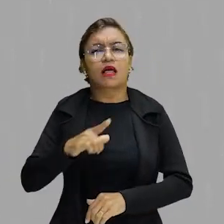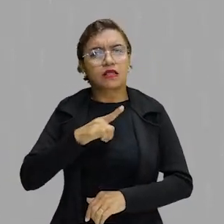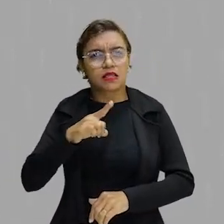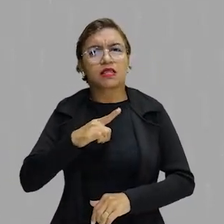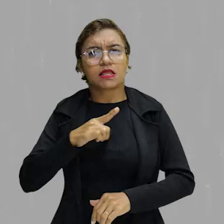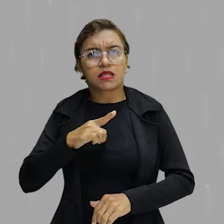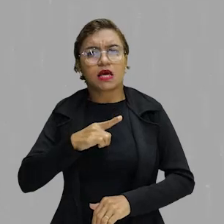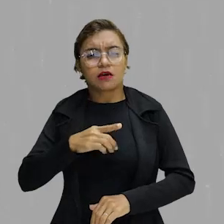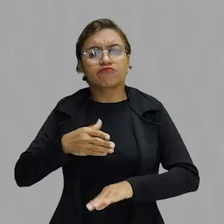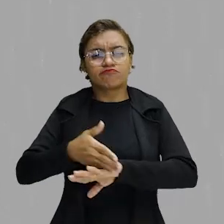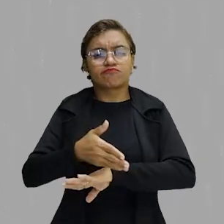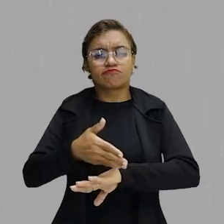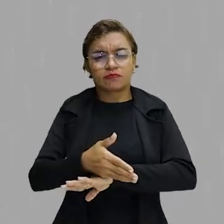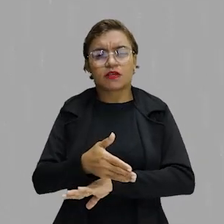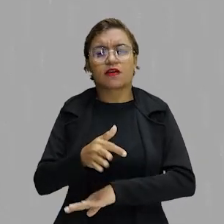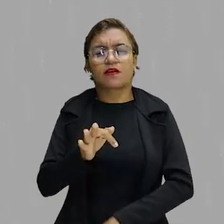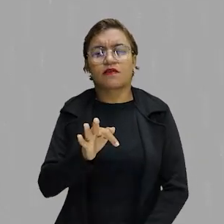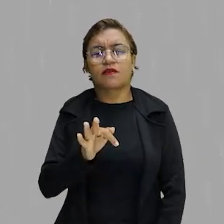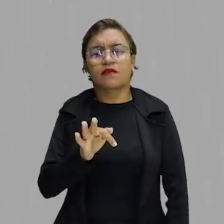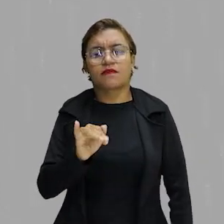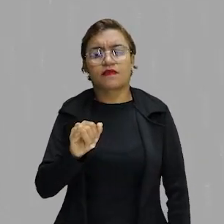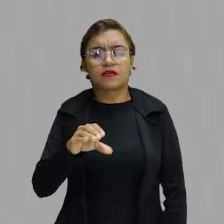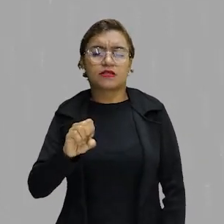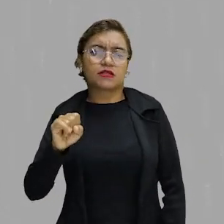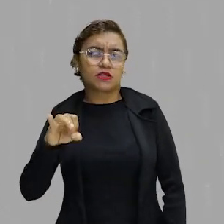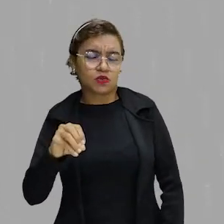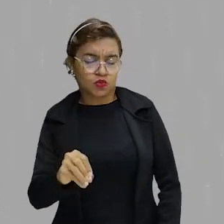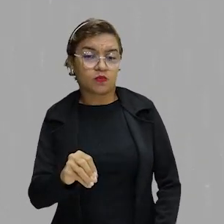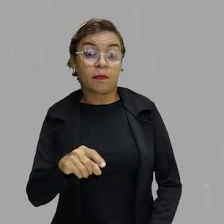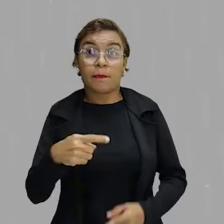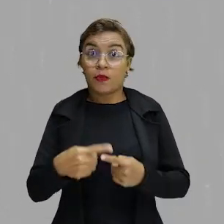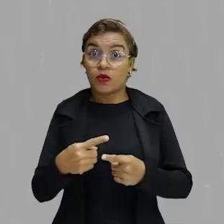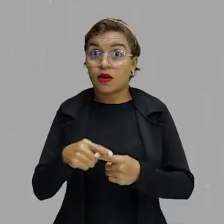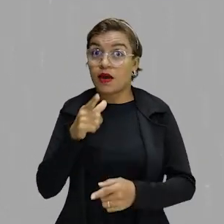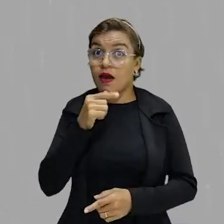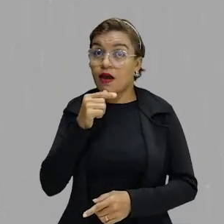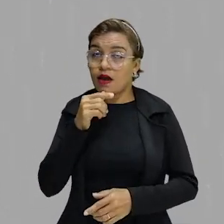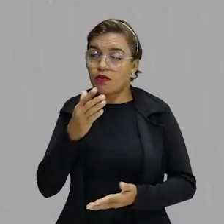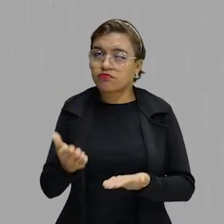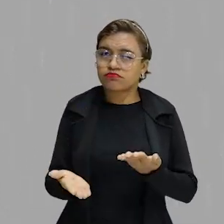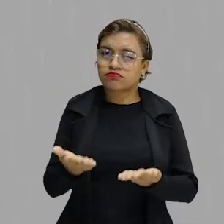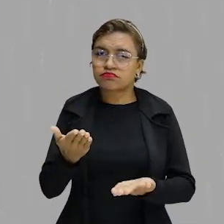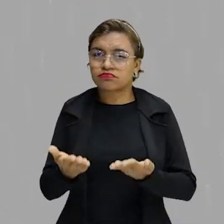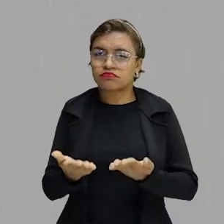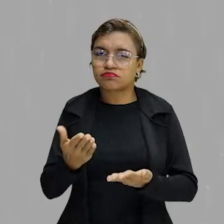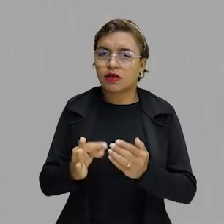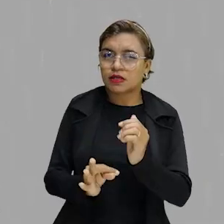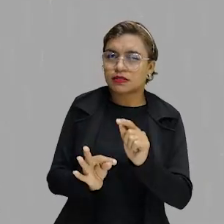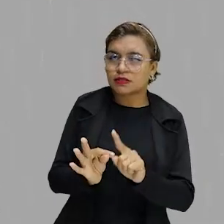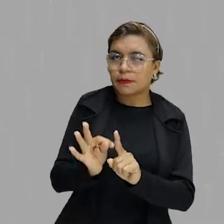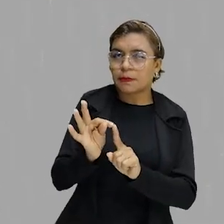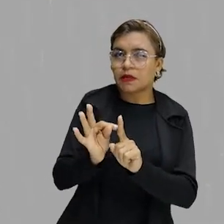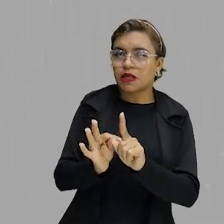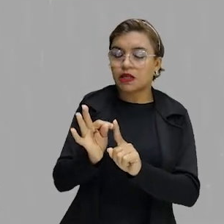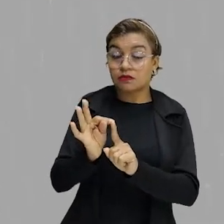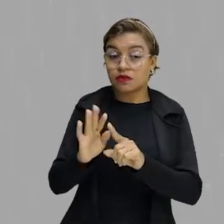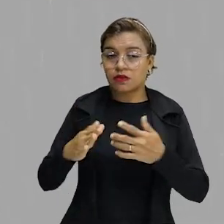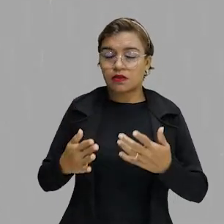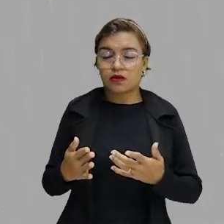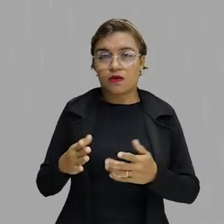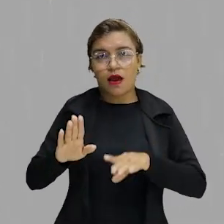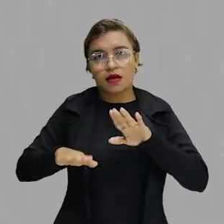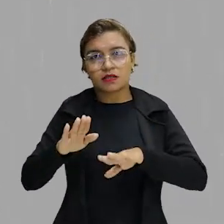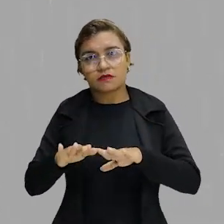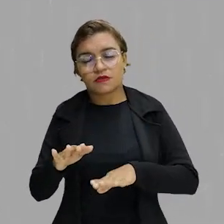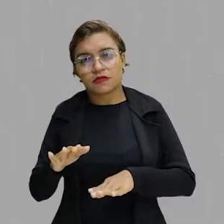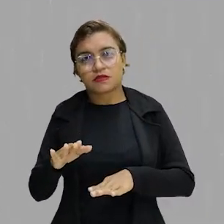muito a presença do intemperismo físico, galera, tá certo? Porque a água é um equilibrador natural de temperatura. Então, por isso fica mais quente